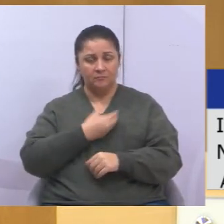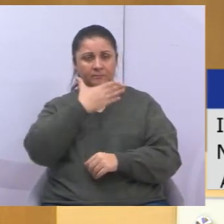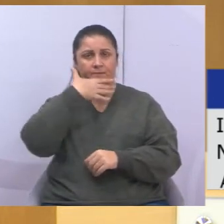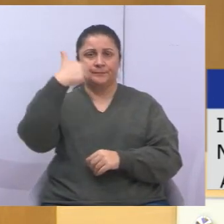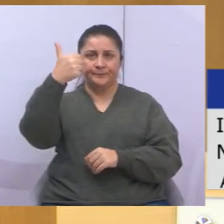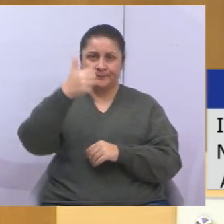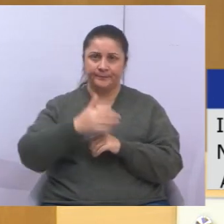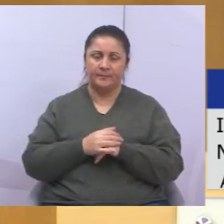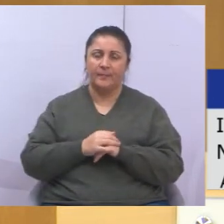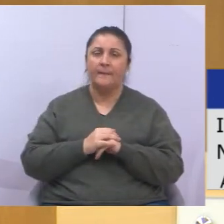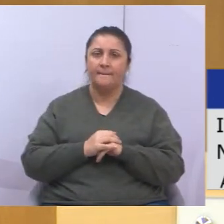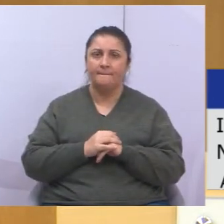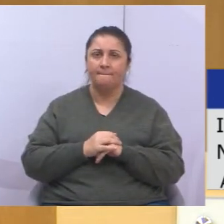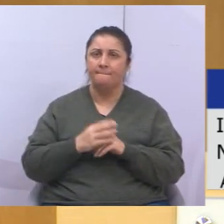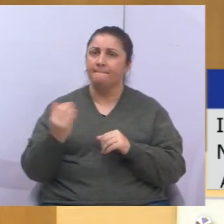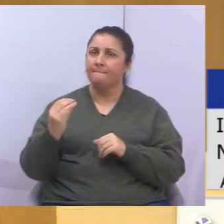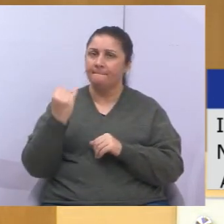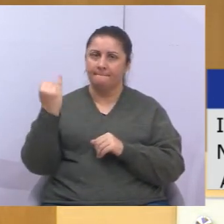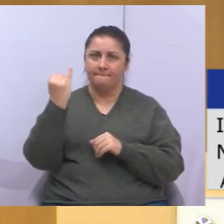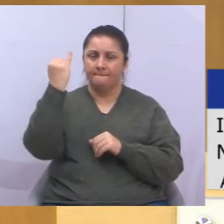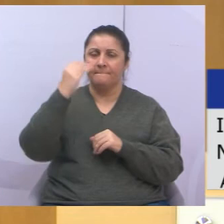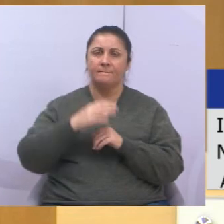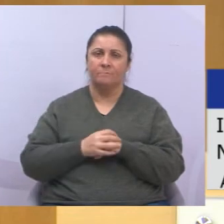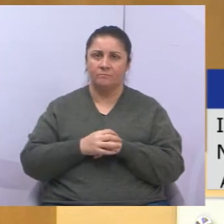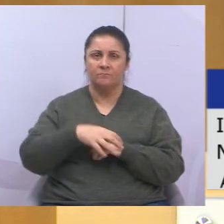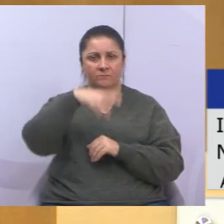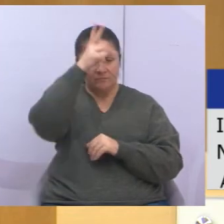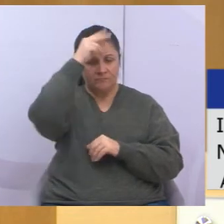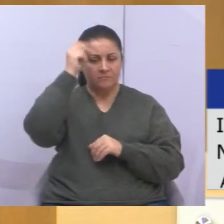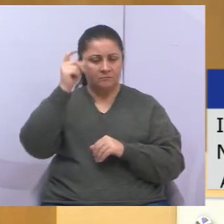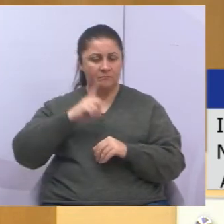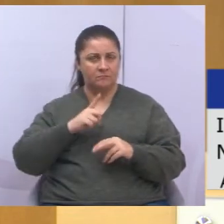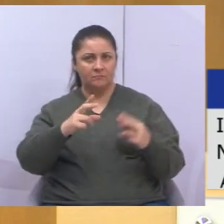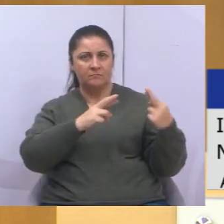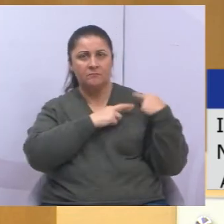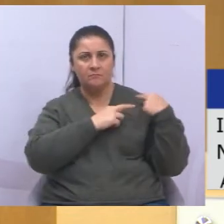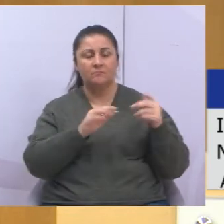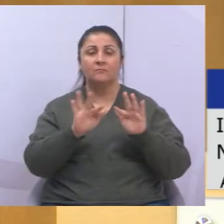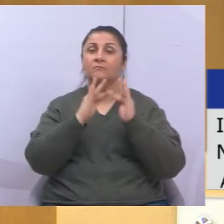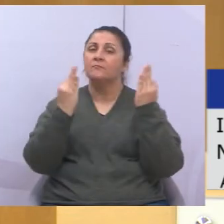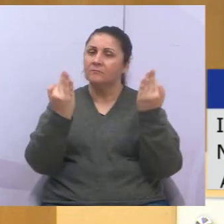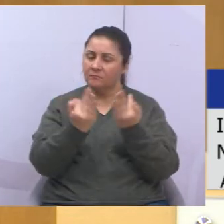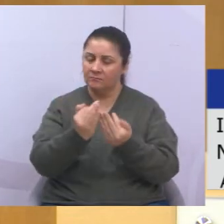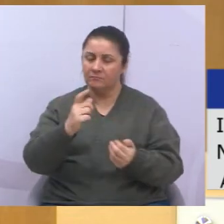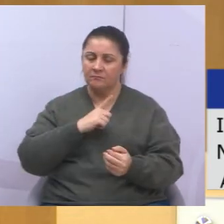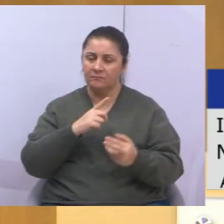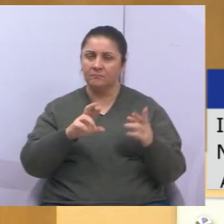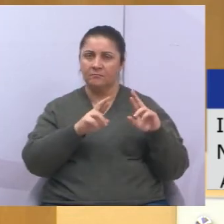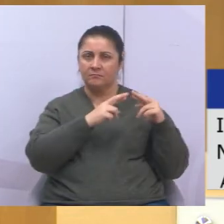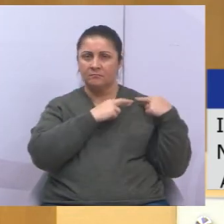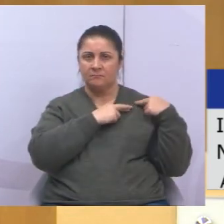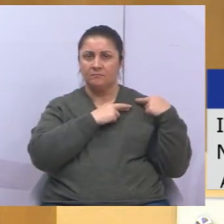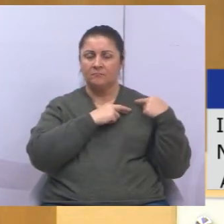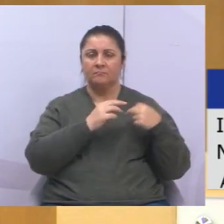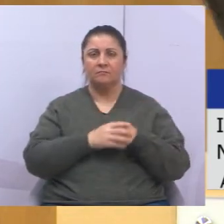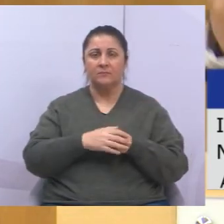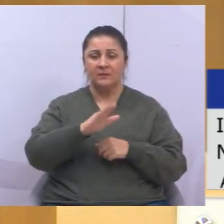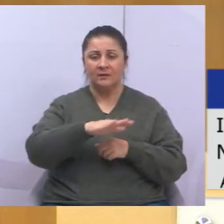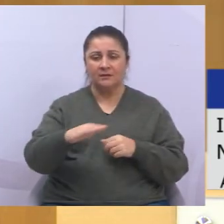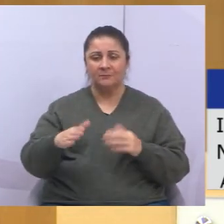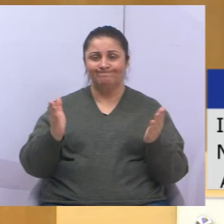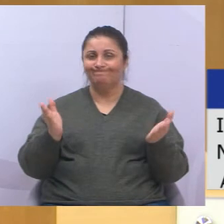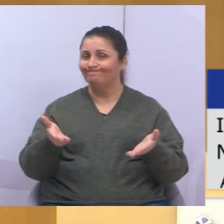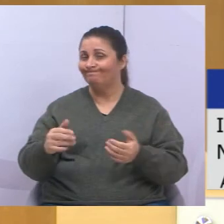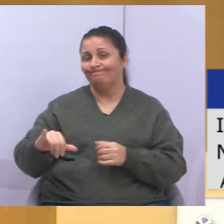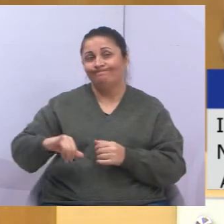melhor? Importantíssimo. Poder público tem seu papel, a família tem seu papel e as crianças nessa história são